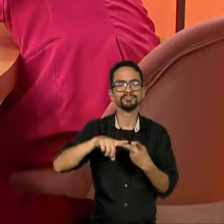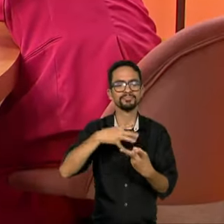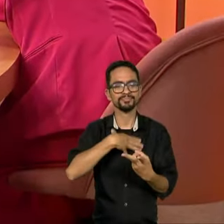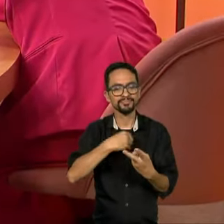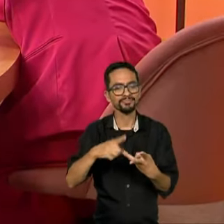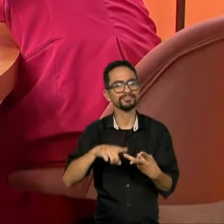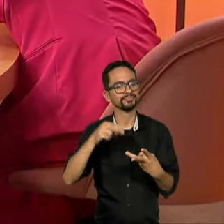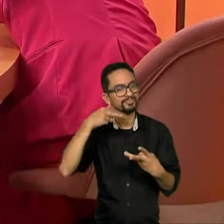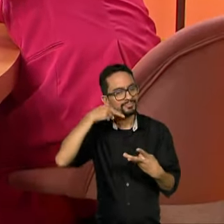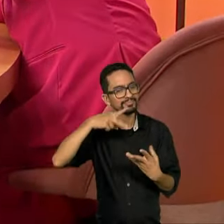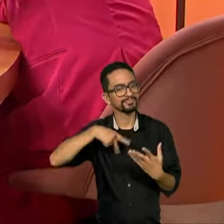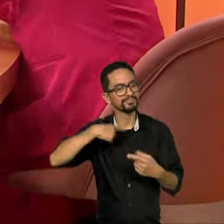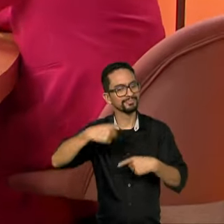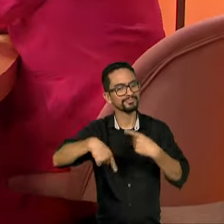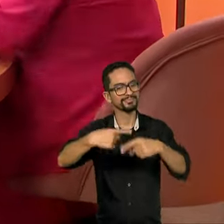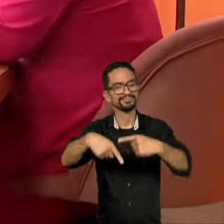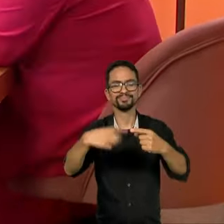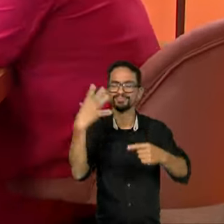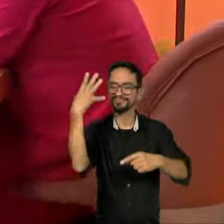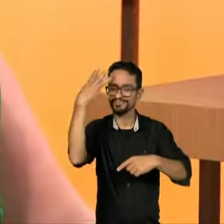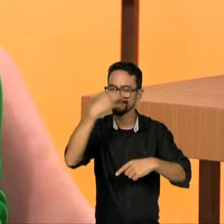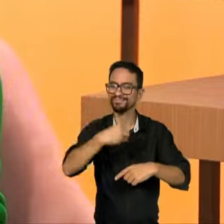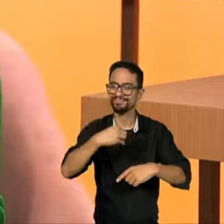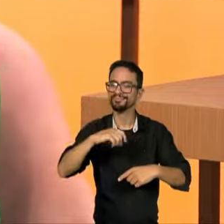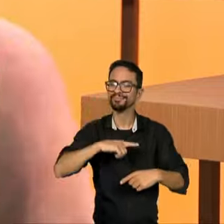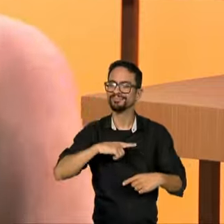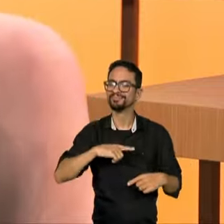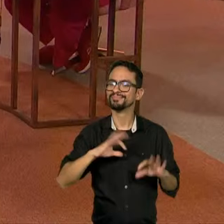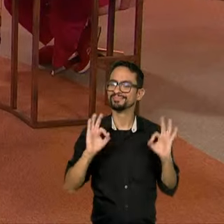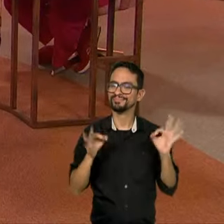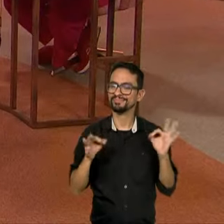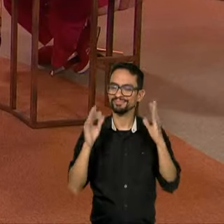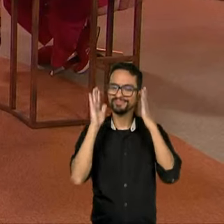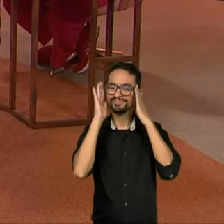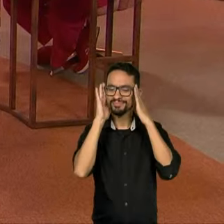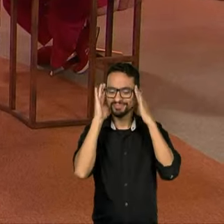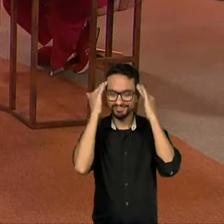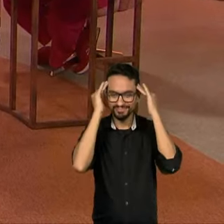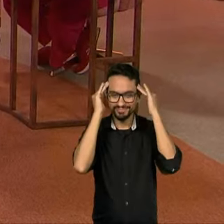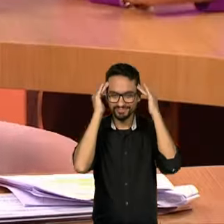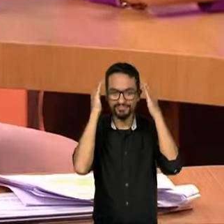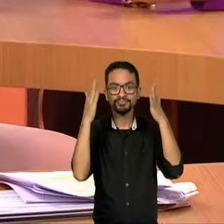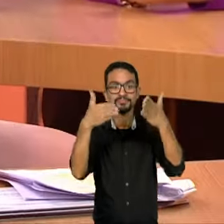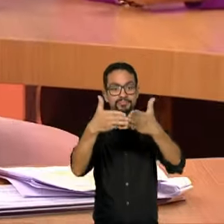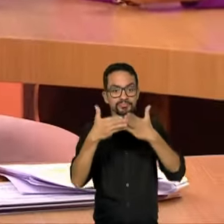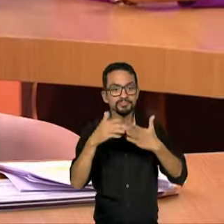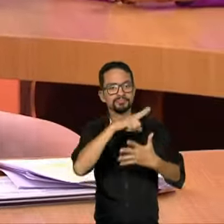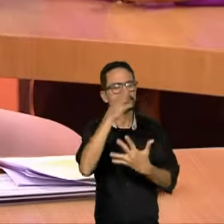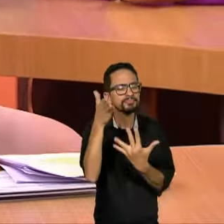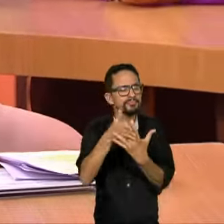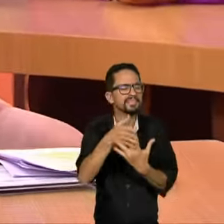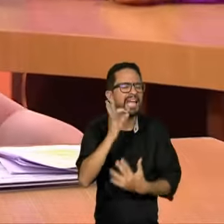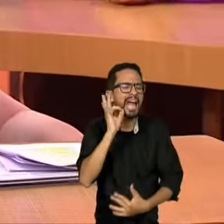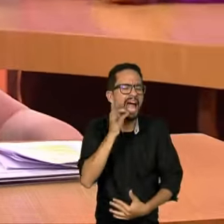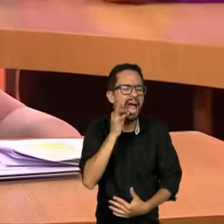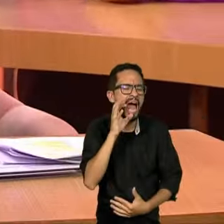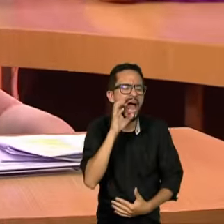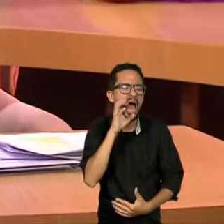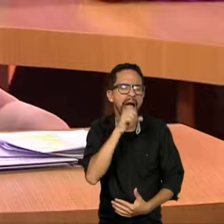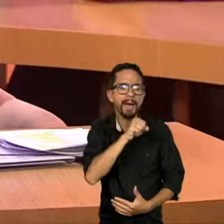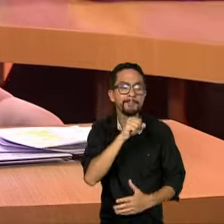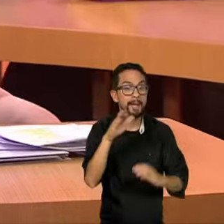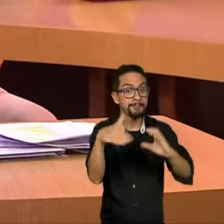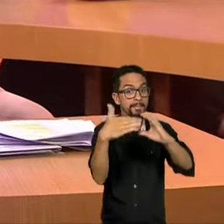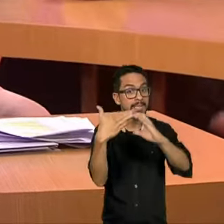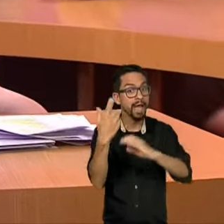neto. Mas é muito bonito também. Tem um lado também que é muito bonito também. Que eu vivo 5 gerações. Gente, a gente vai para o intervalo rapidinho e manda